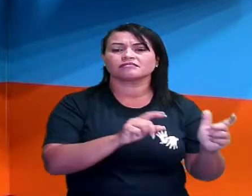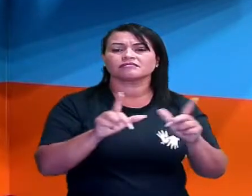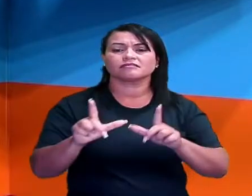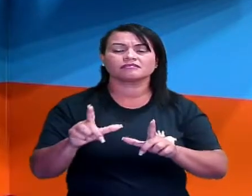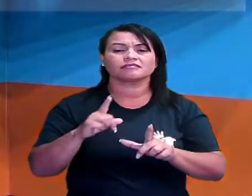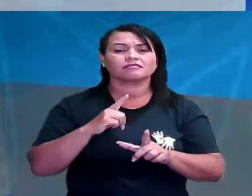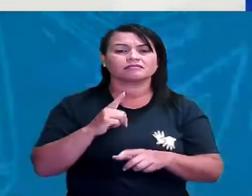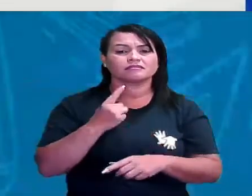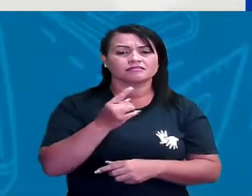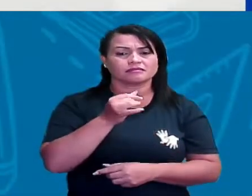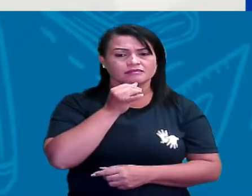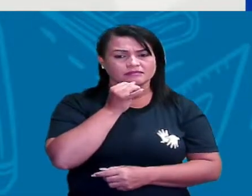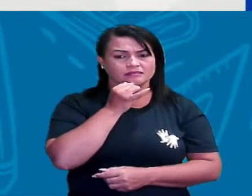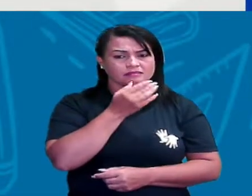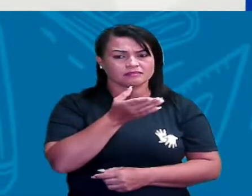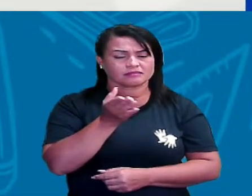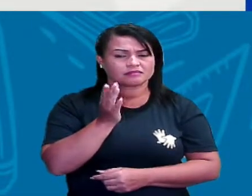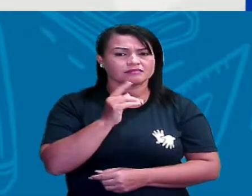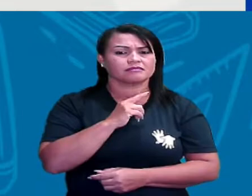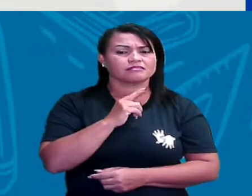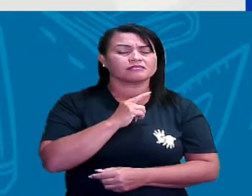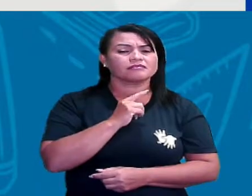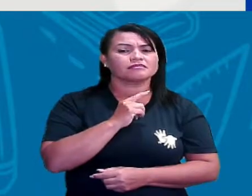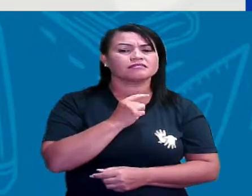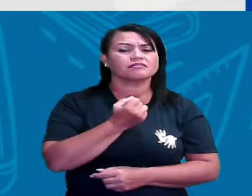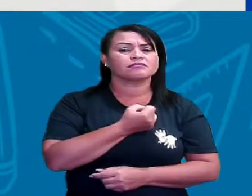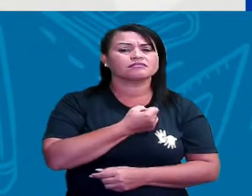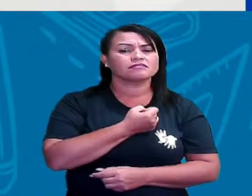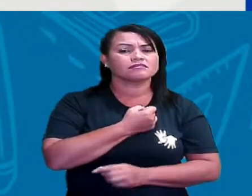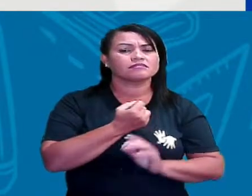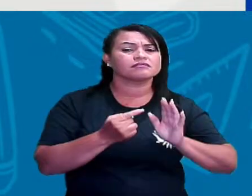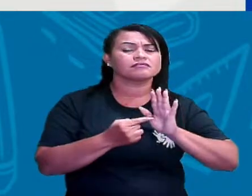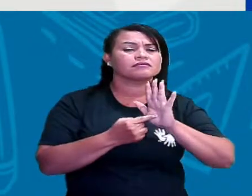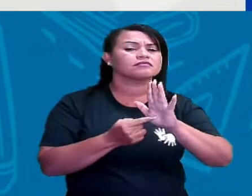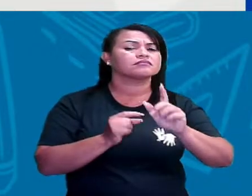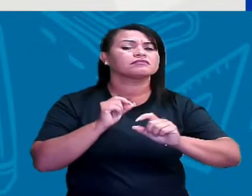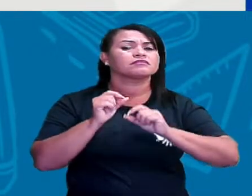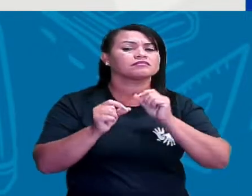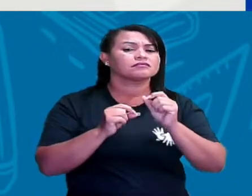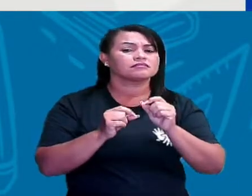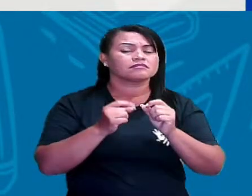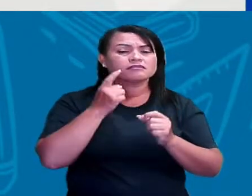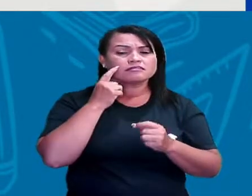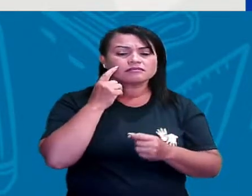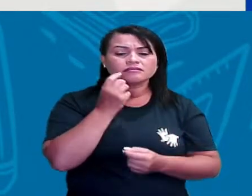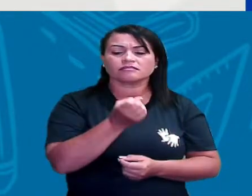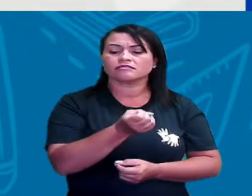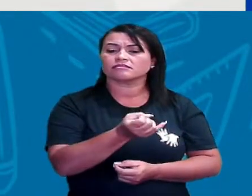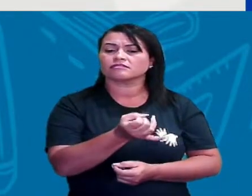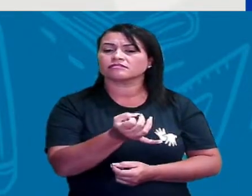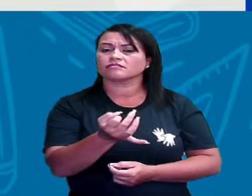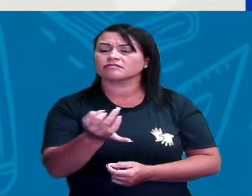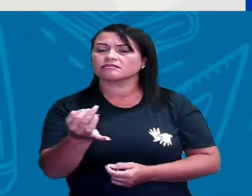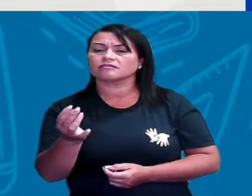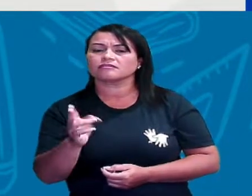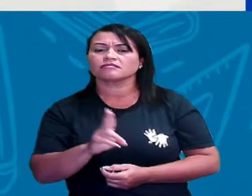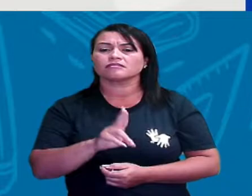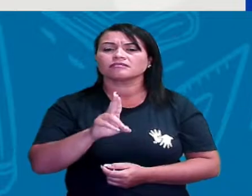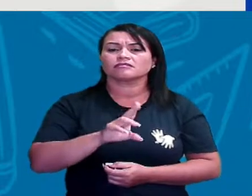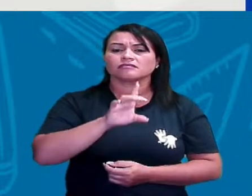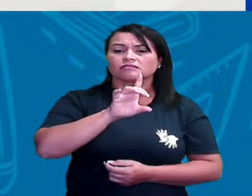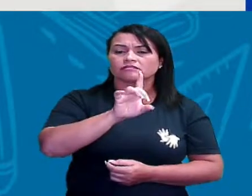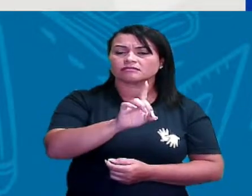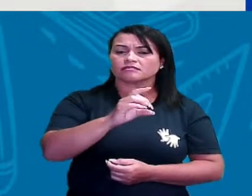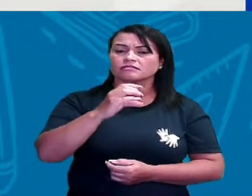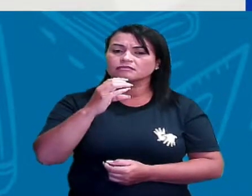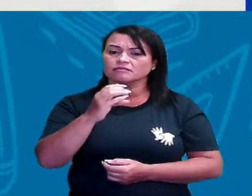um exemplo para vocês. Eu trouxe aqui um número que representa o seguinte: determine a quantidade de unidades, dezenas e